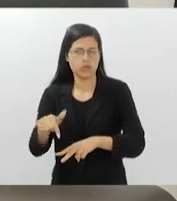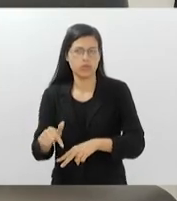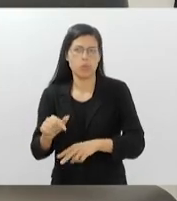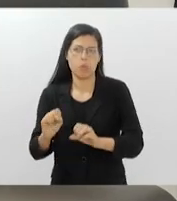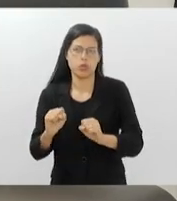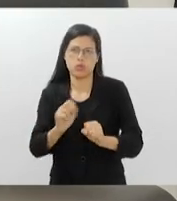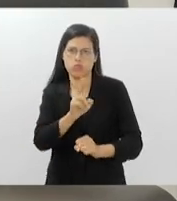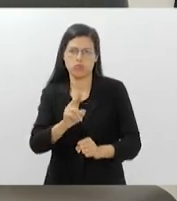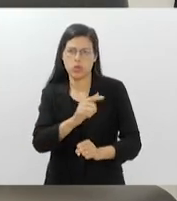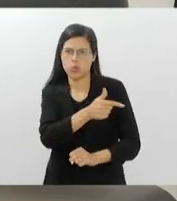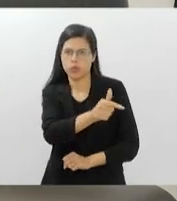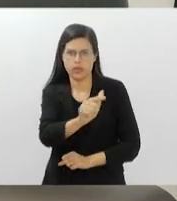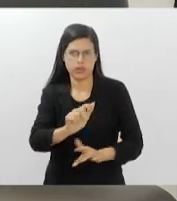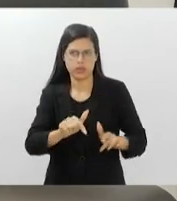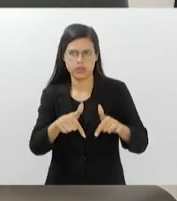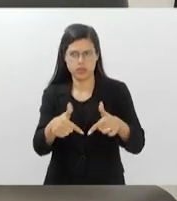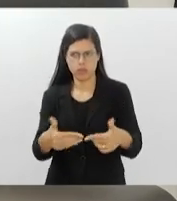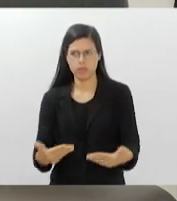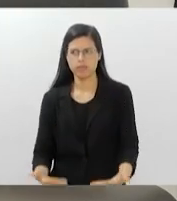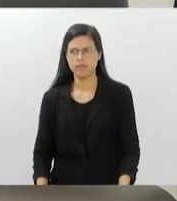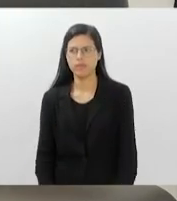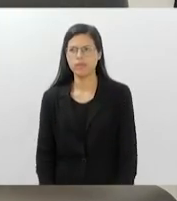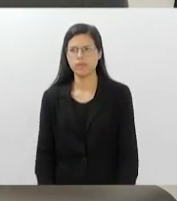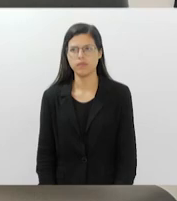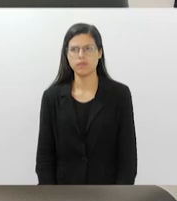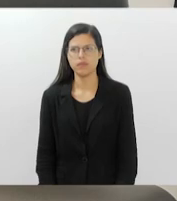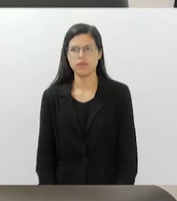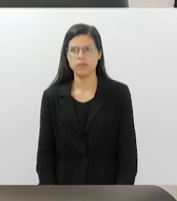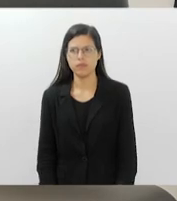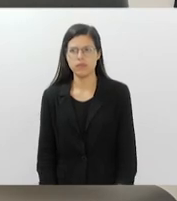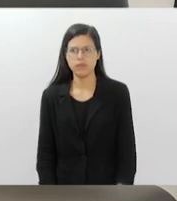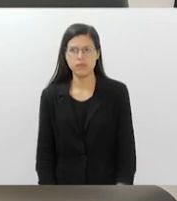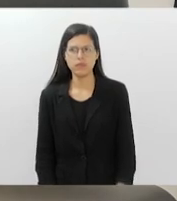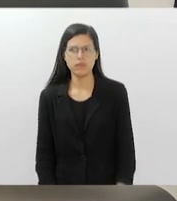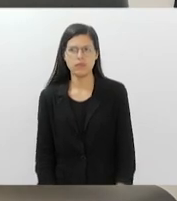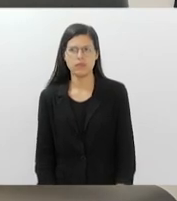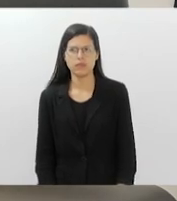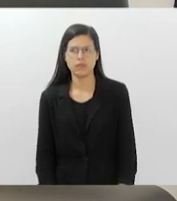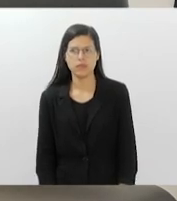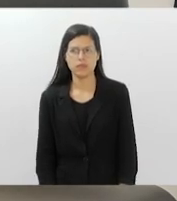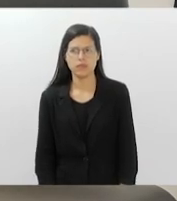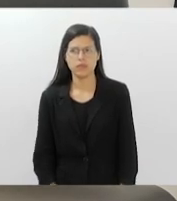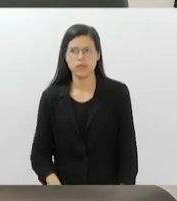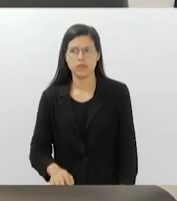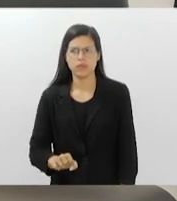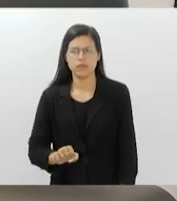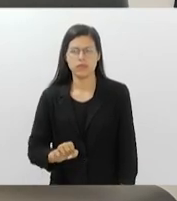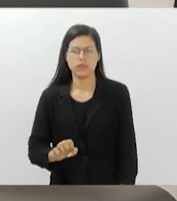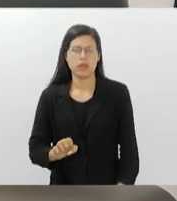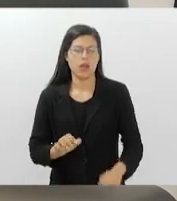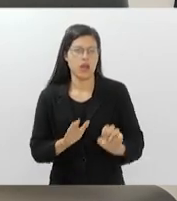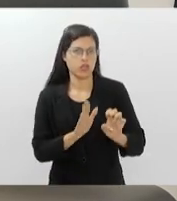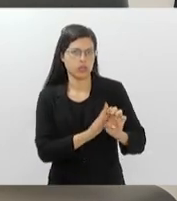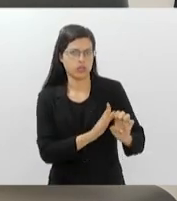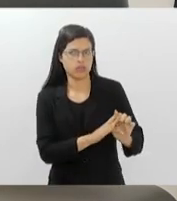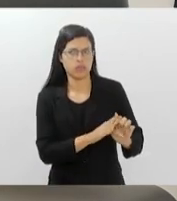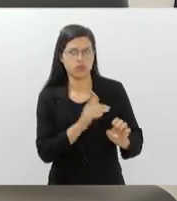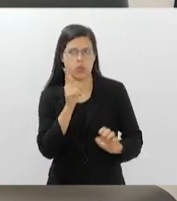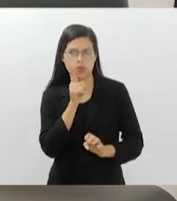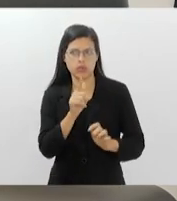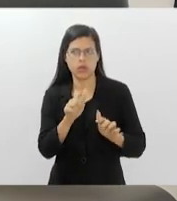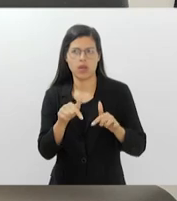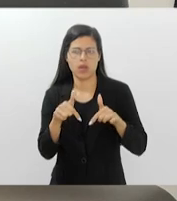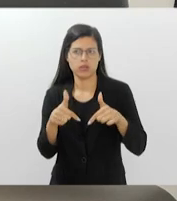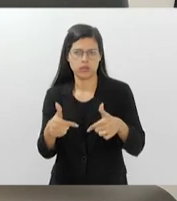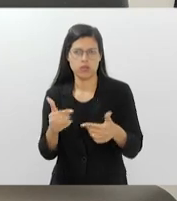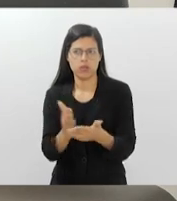em outras ações né a como sempre que a esquerda conseguiu atuar em algumas questões mas